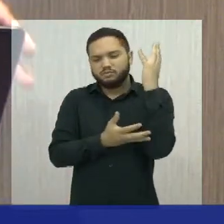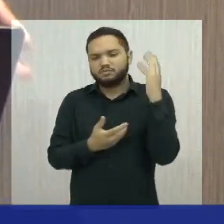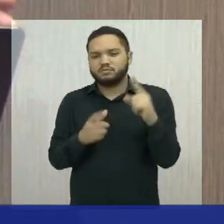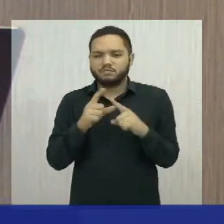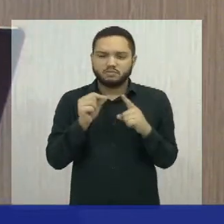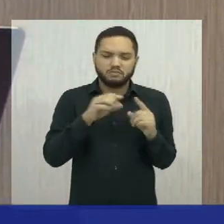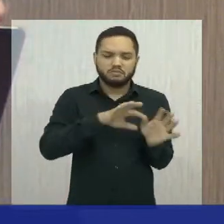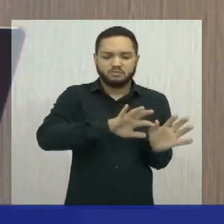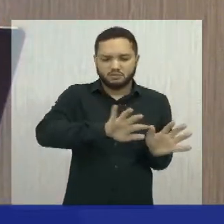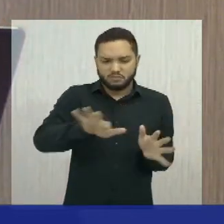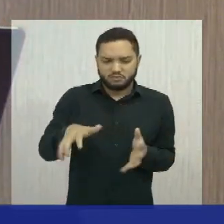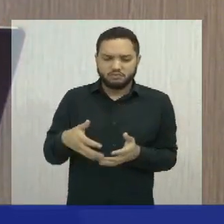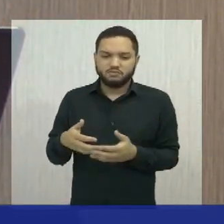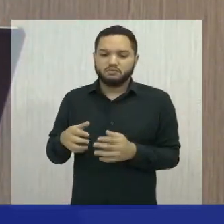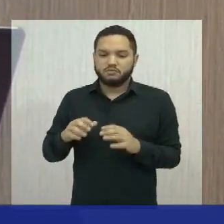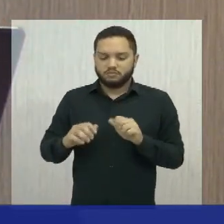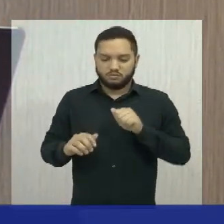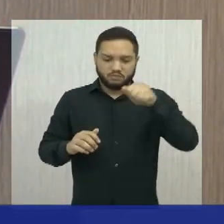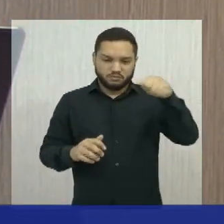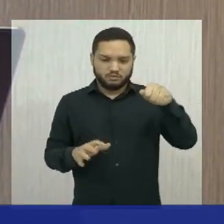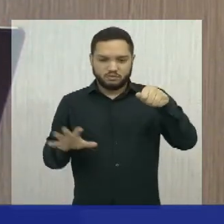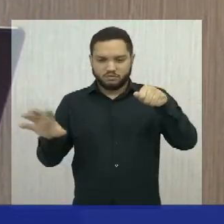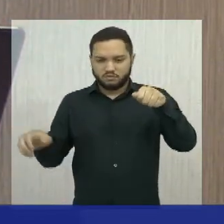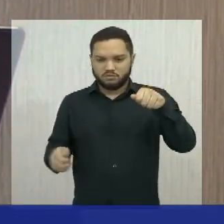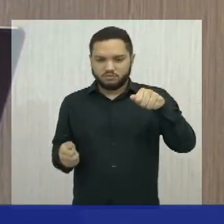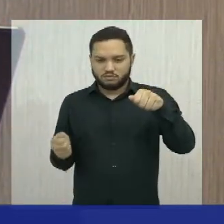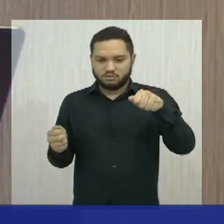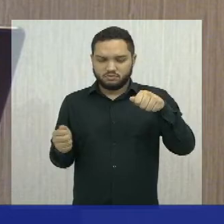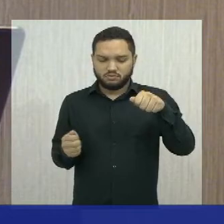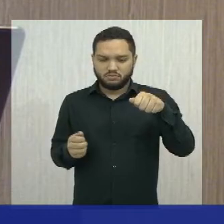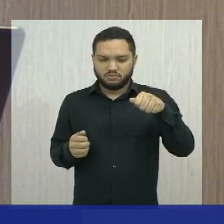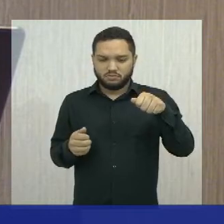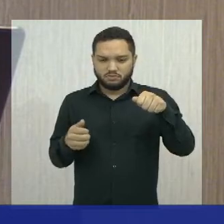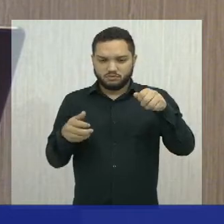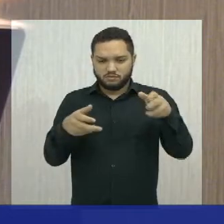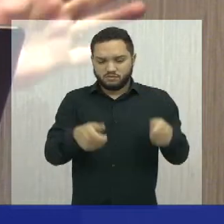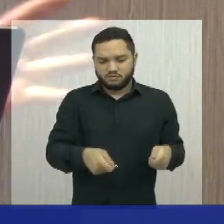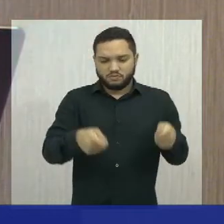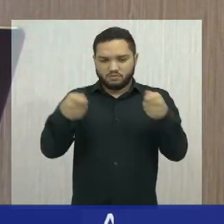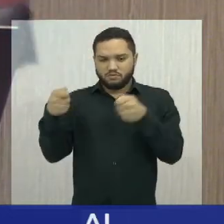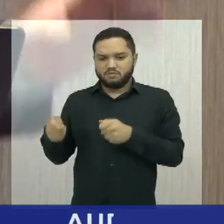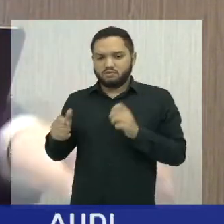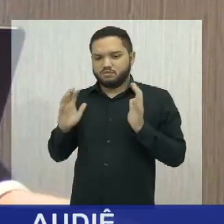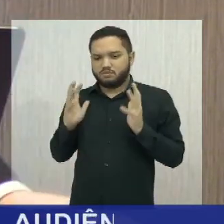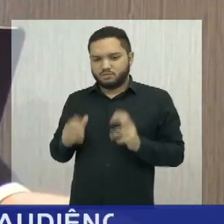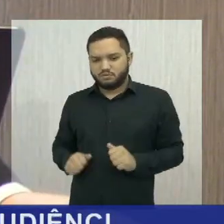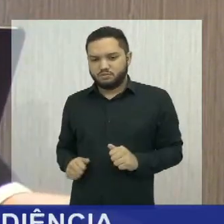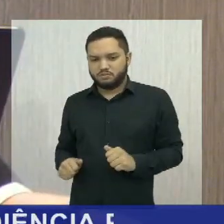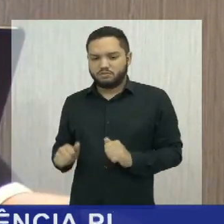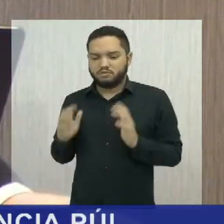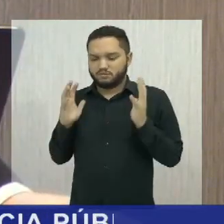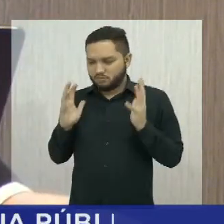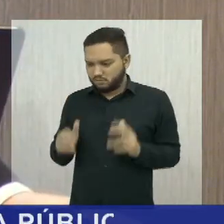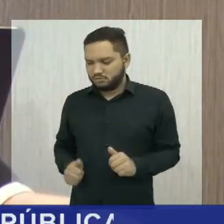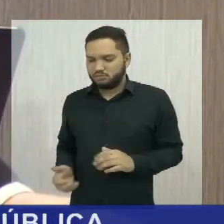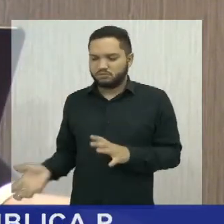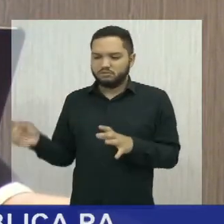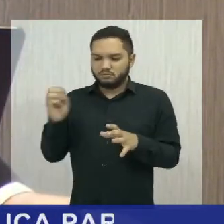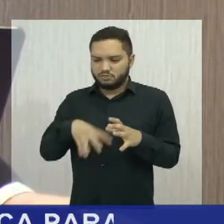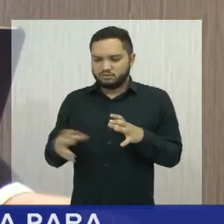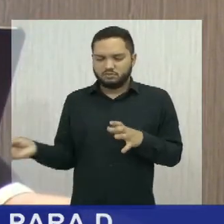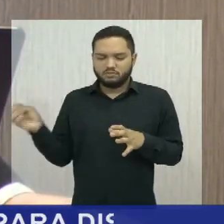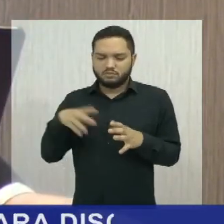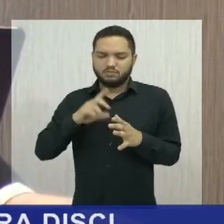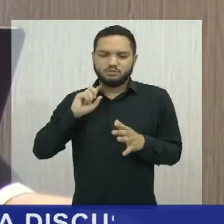pegariam, abririam a tampa, tirariam esse cesto e limpariam o bueiro sem maiores